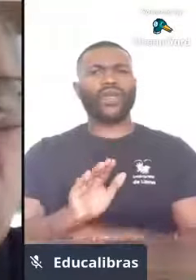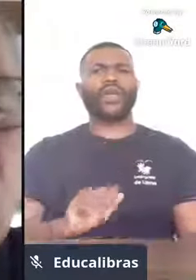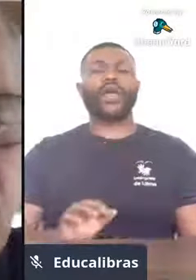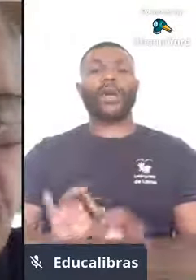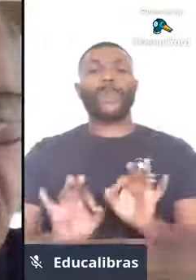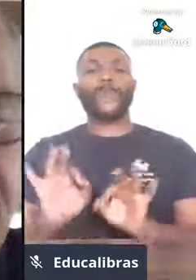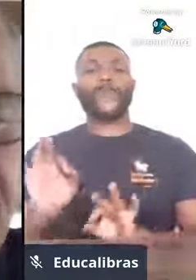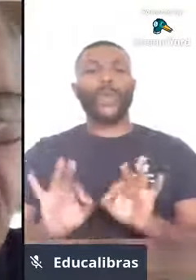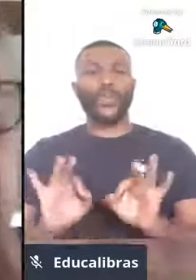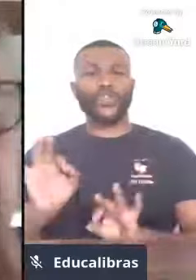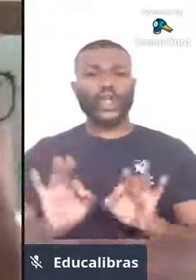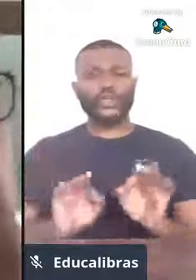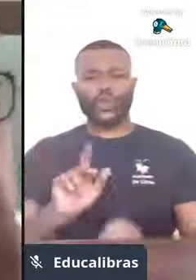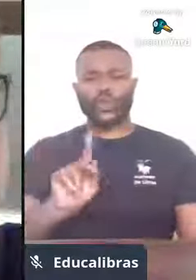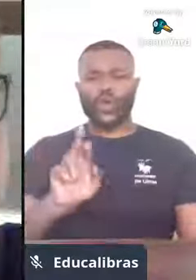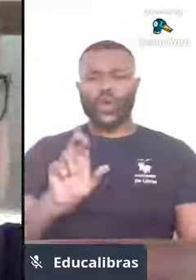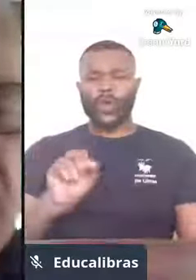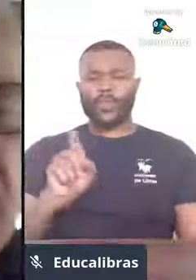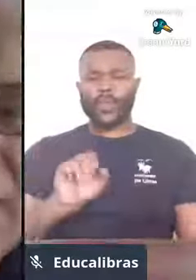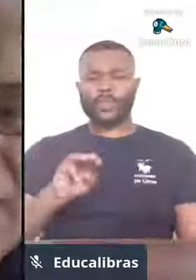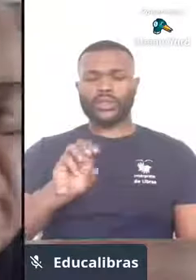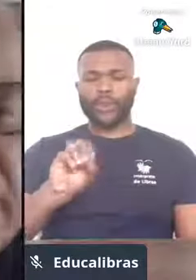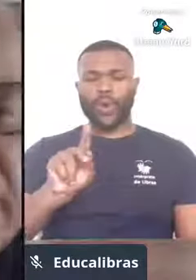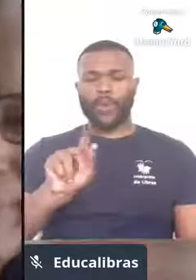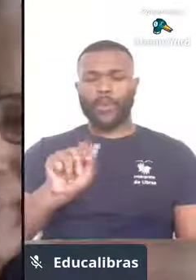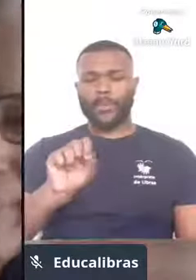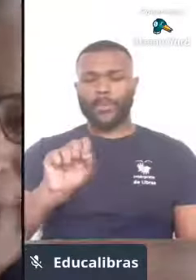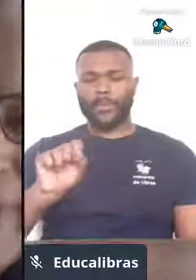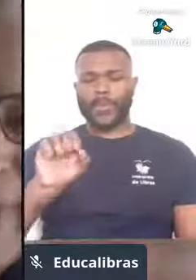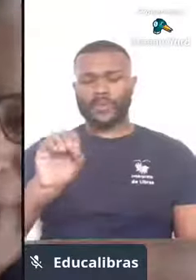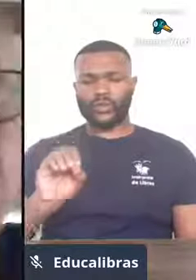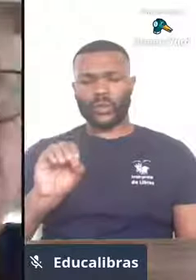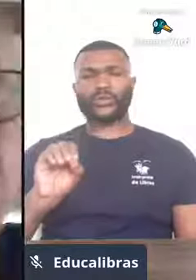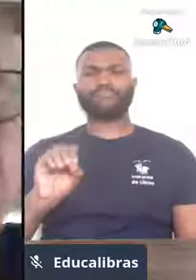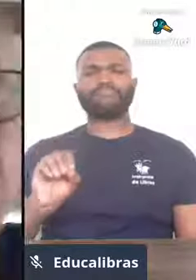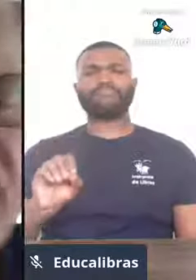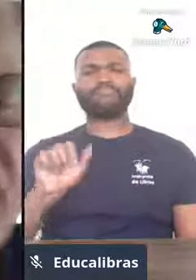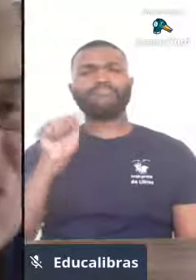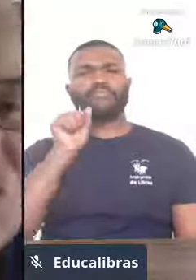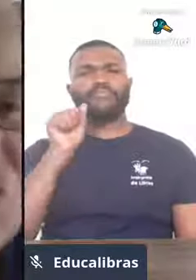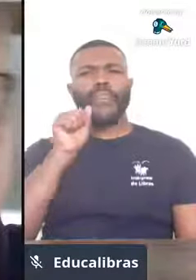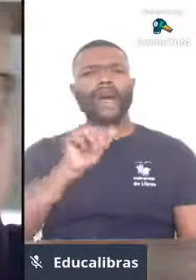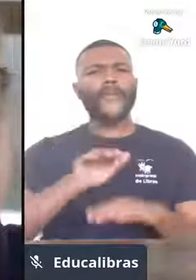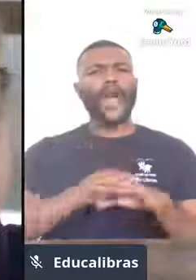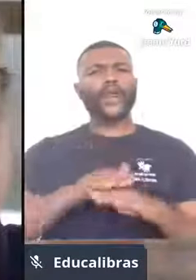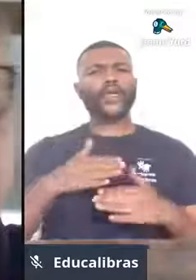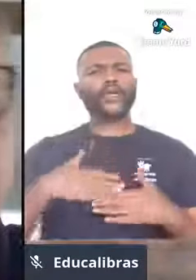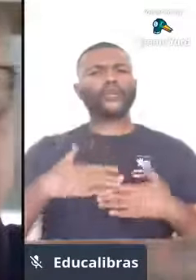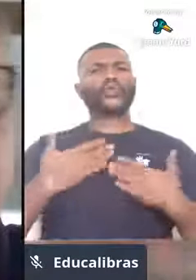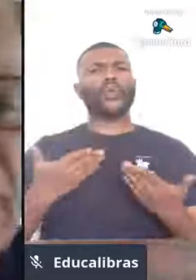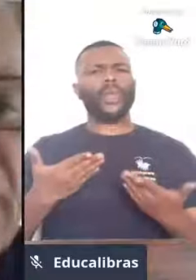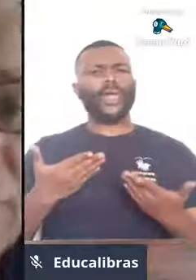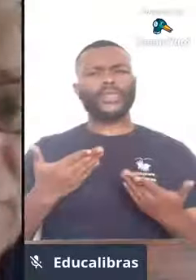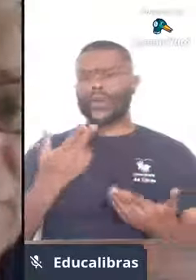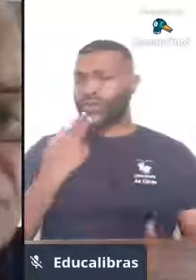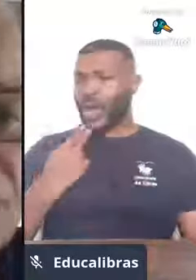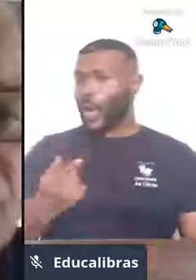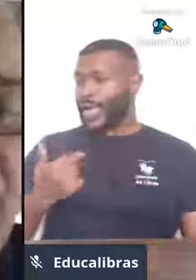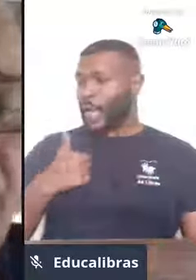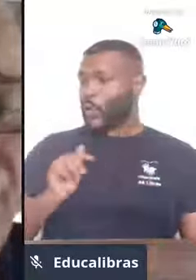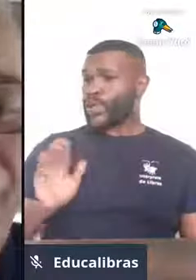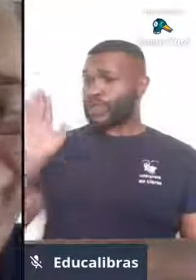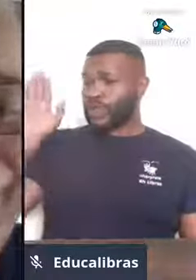Próximo Passo. E a Mara, assim, de repente, para uma surpresa minha, chegou e falou, Roberto, você é candidata a